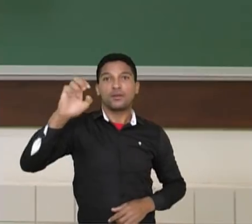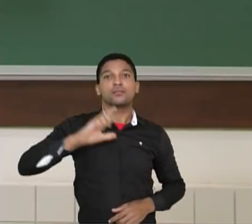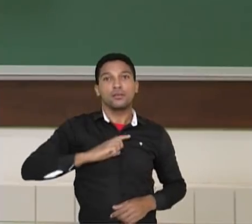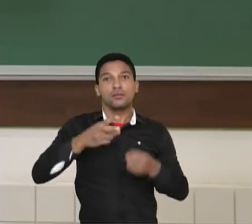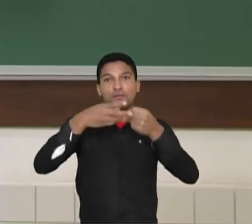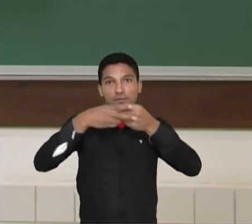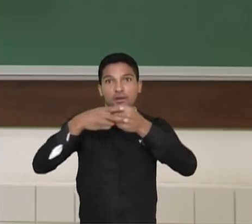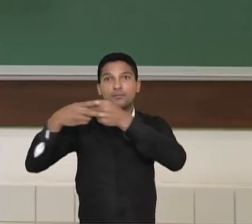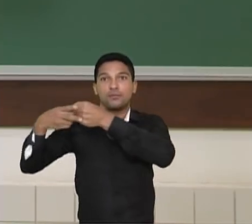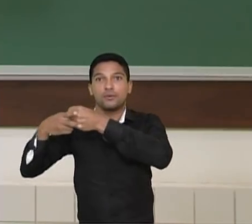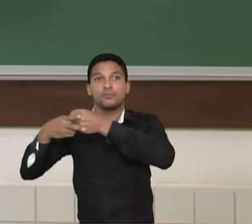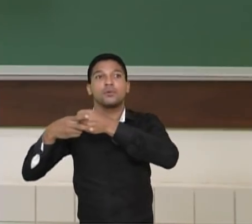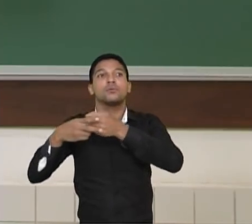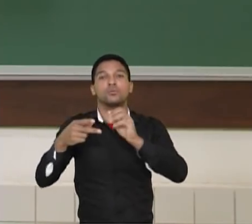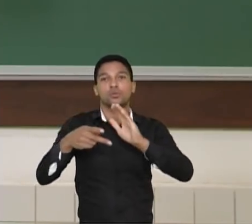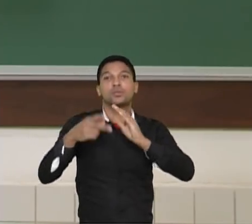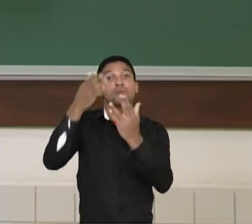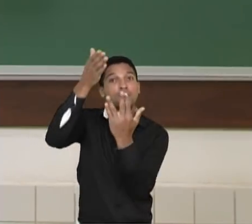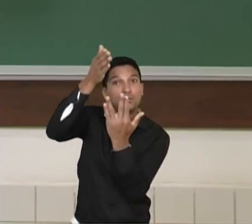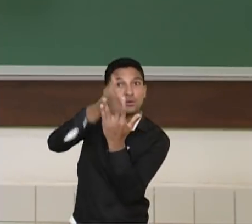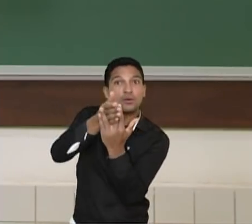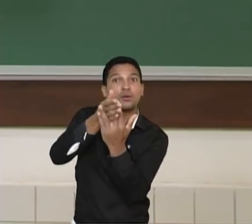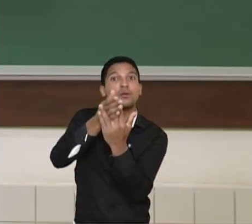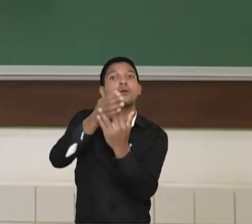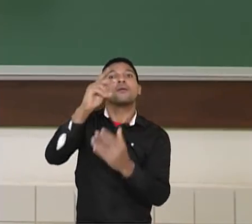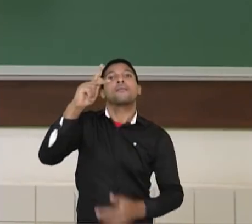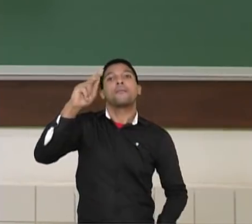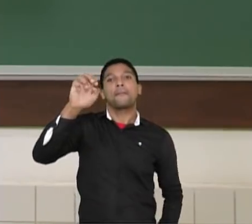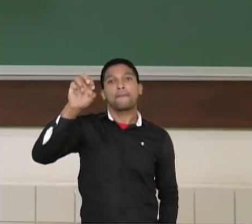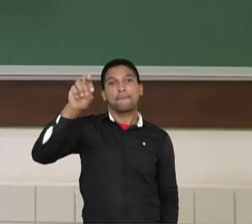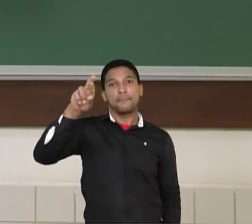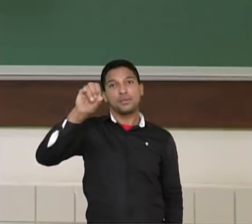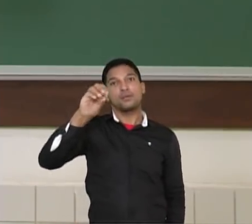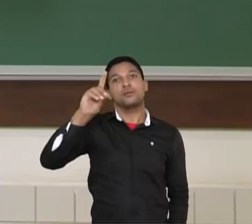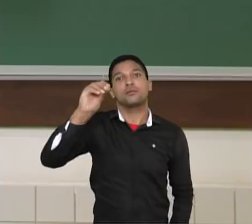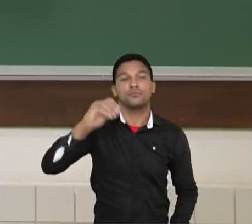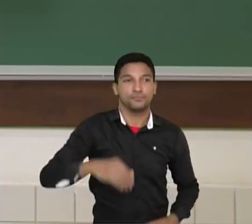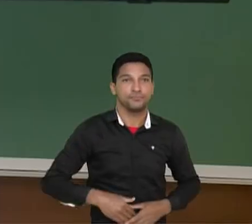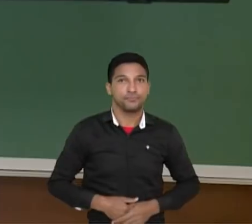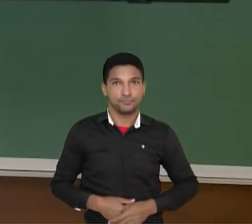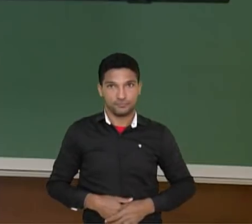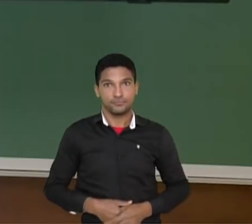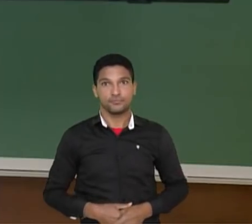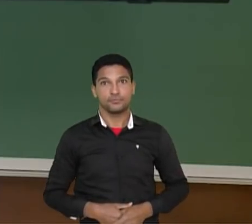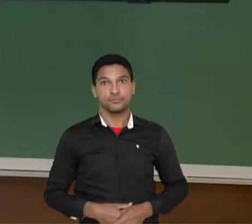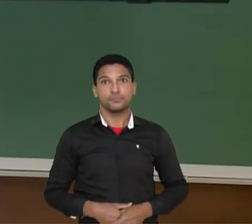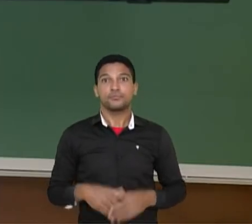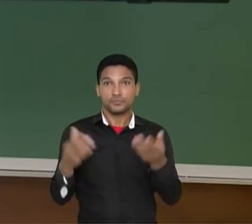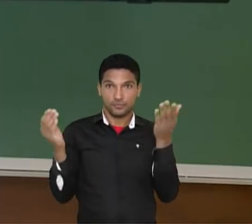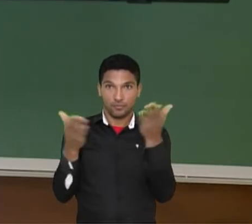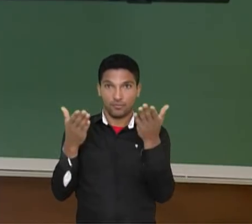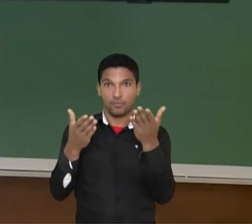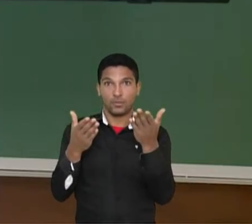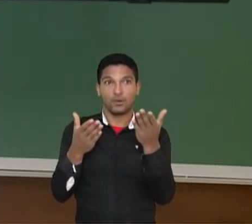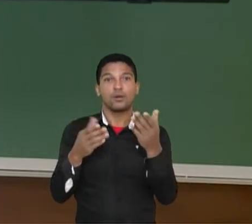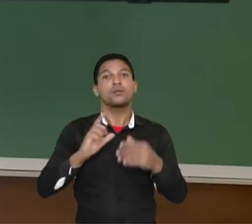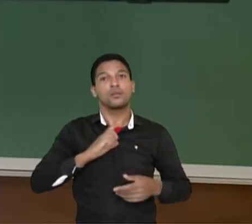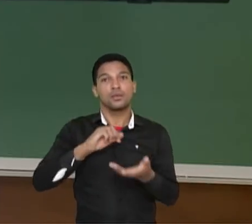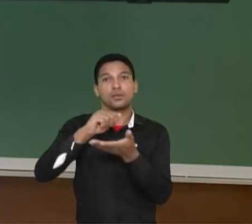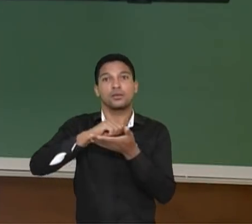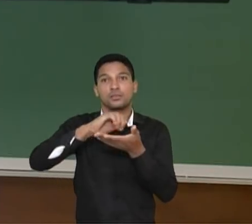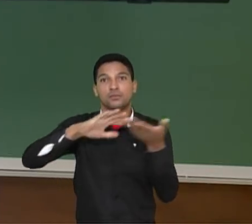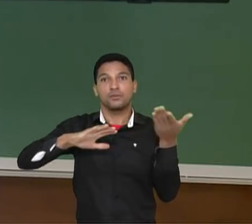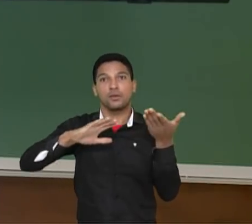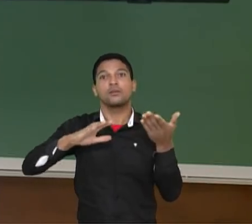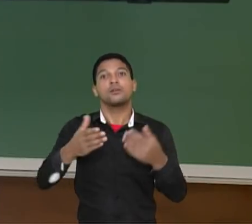verbo, certo? Então, acompanha comigo aqui a sequência do nosso conteúdo aqui, ó. Temos uma atividade, né? Nós vamos